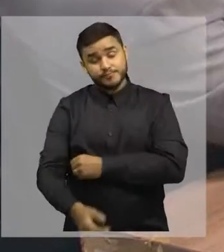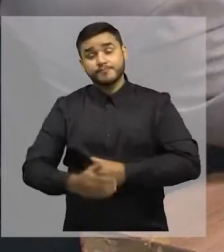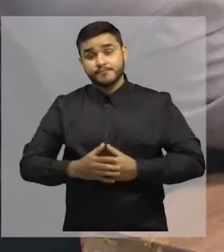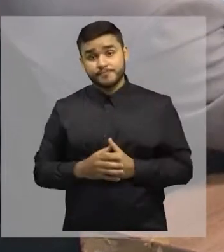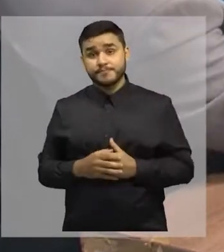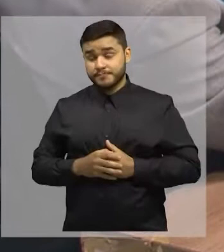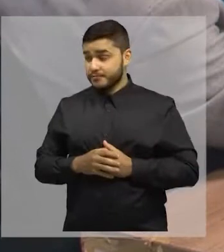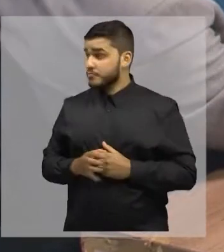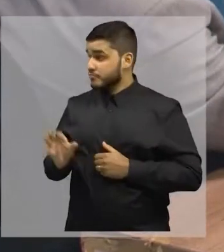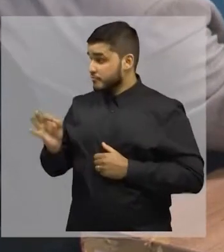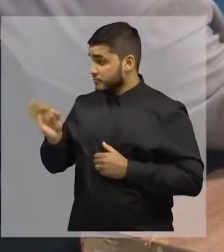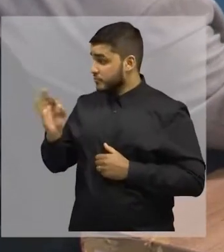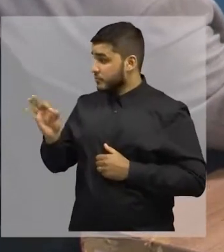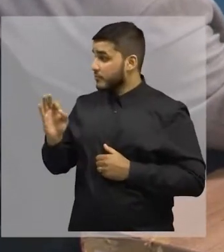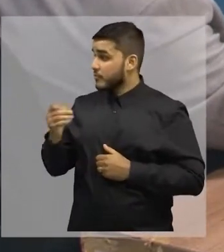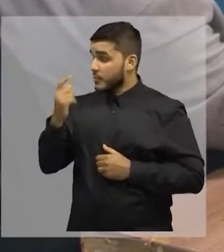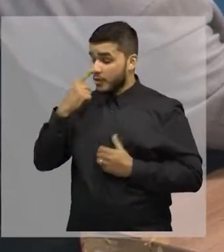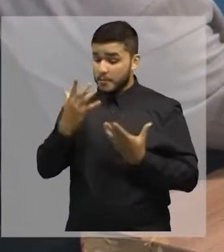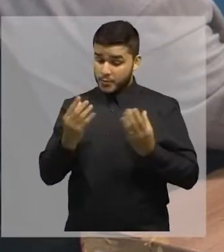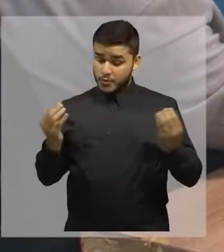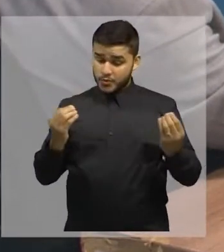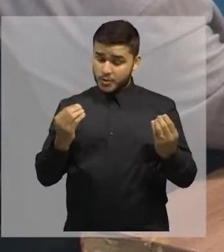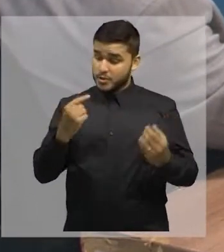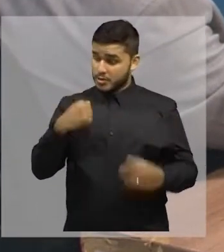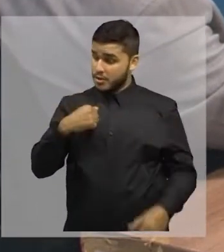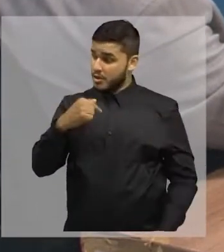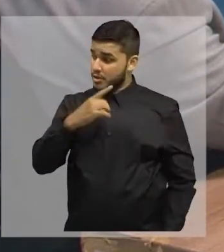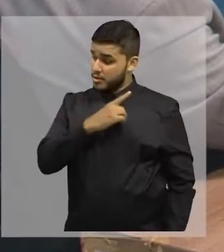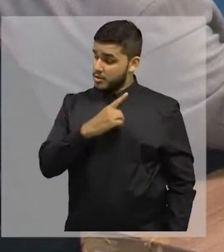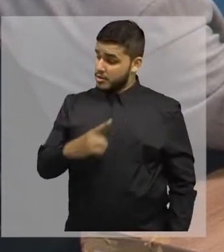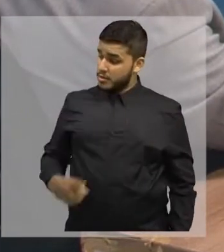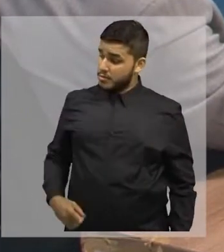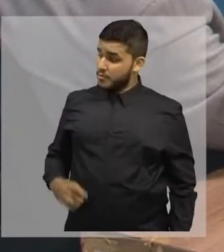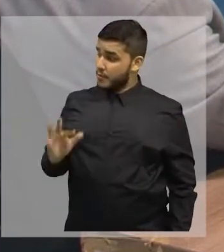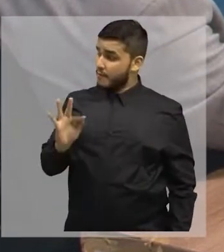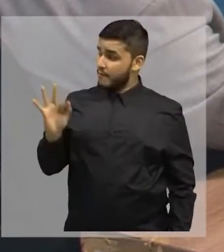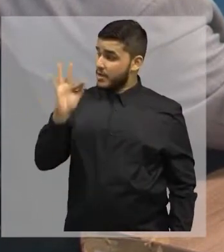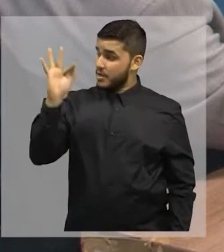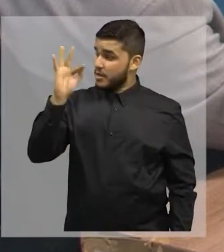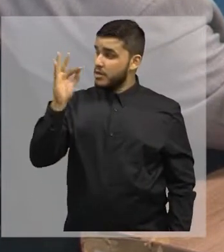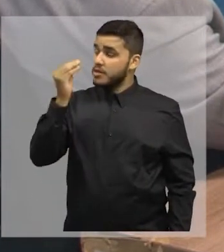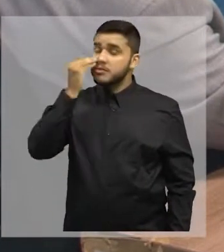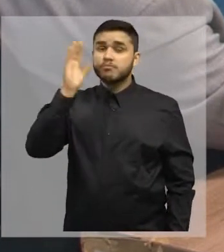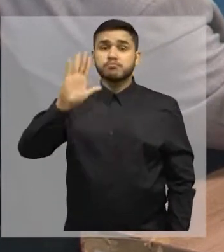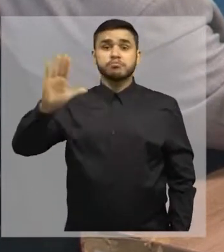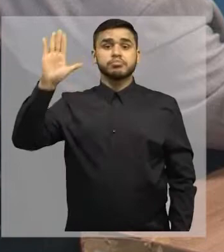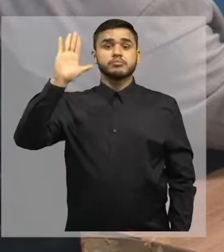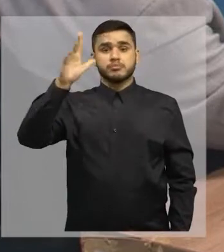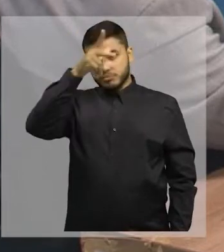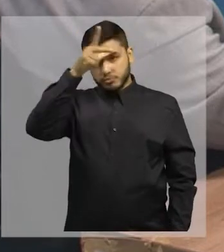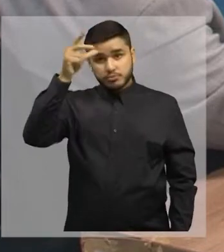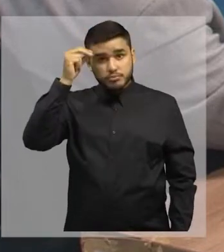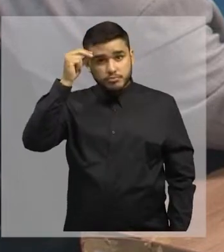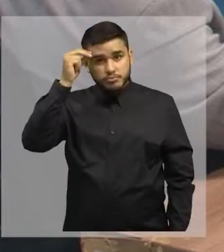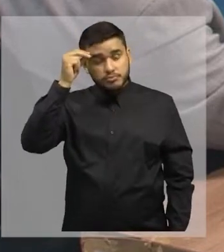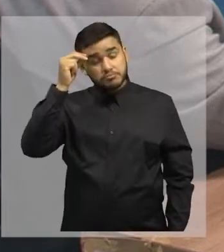hoje são candidatos a prefeito em suas capitais ou grandes cidades, e os que não são têm todo o